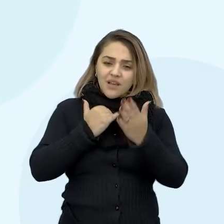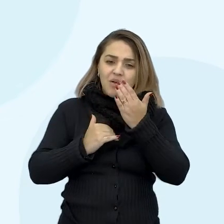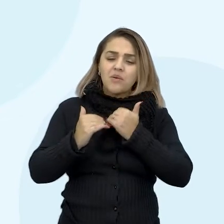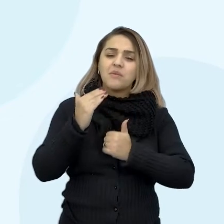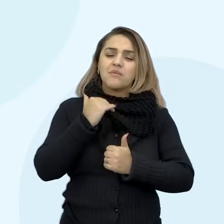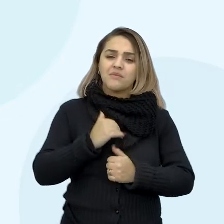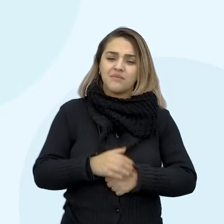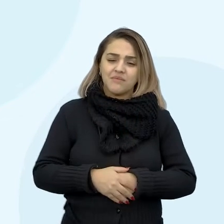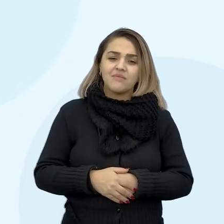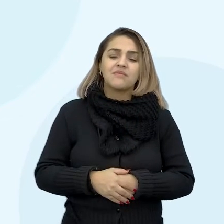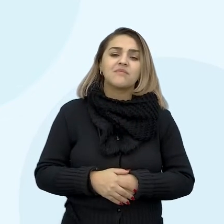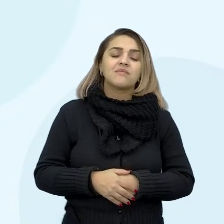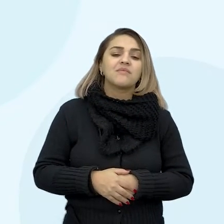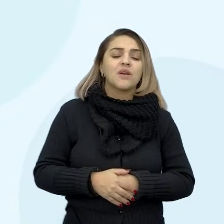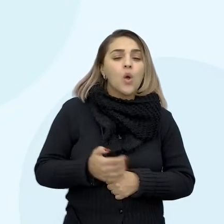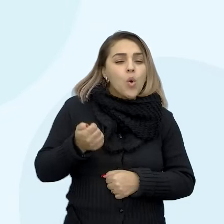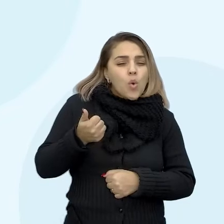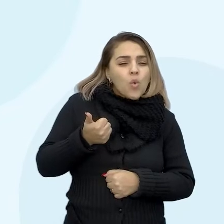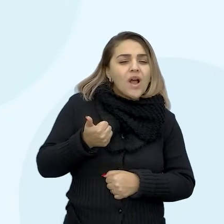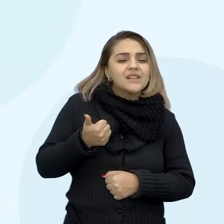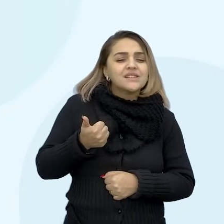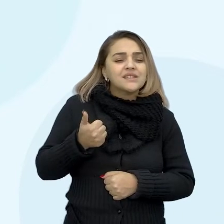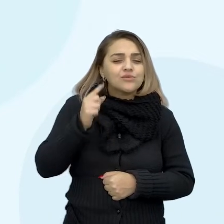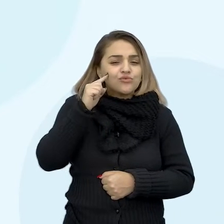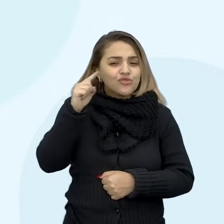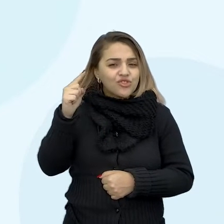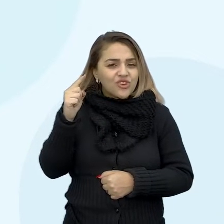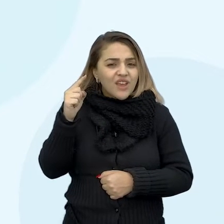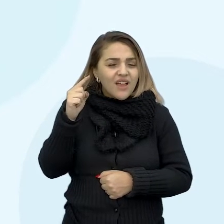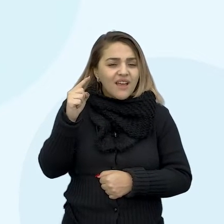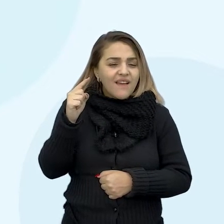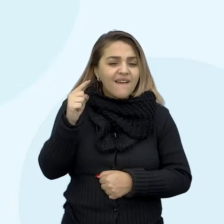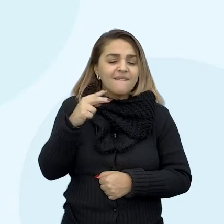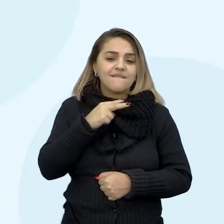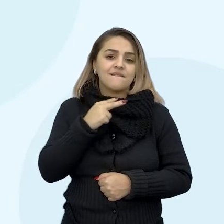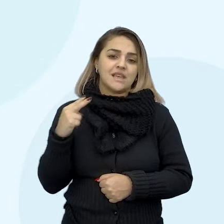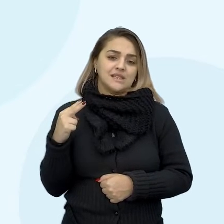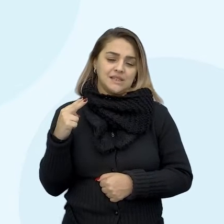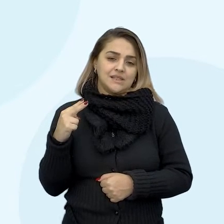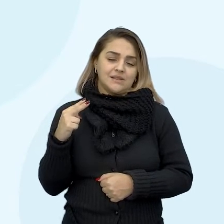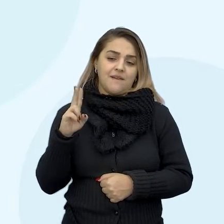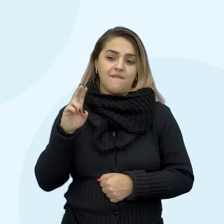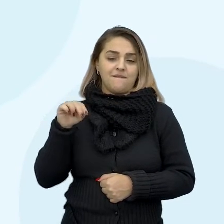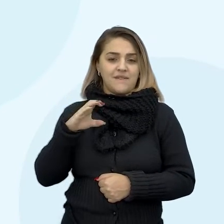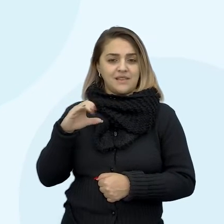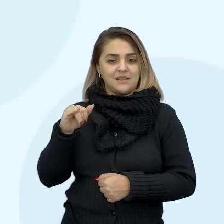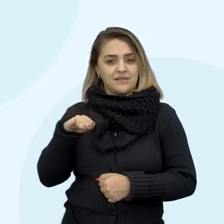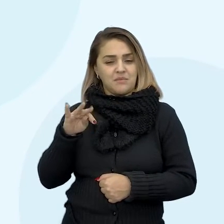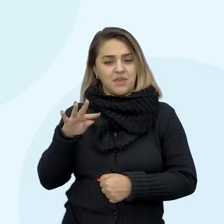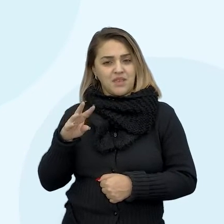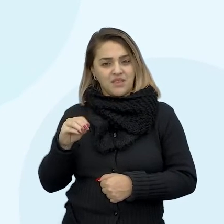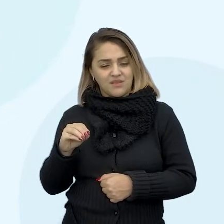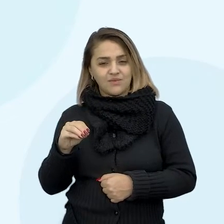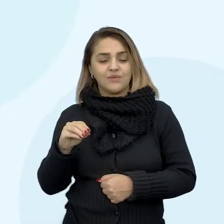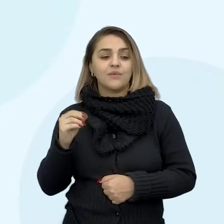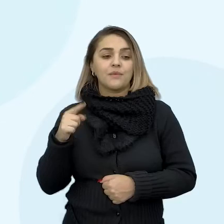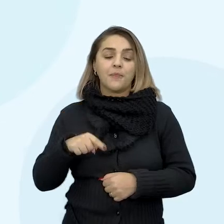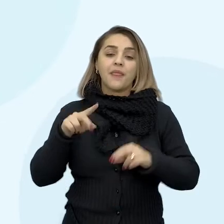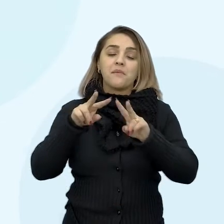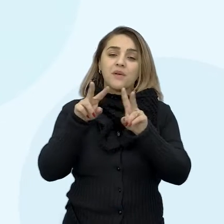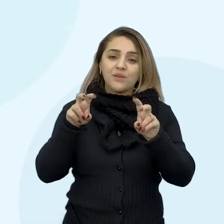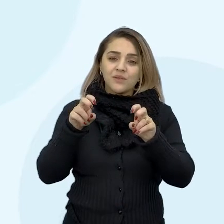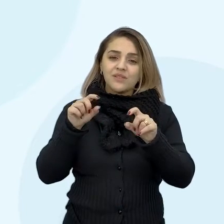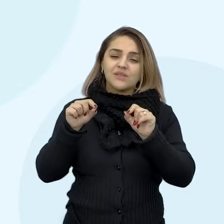alimentos próximos à data de validade, que é outra questão que também leva